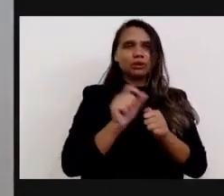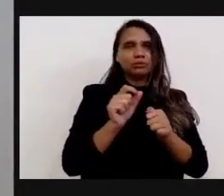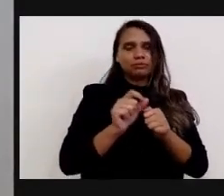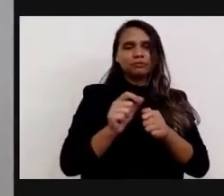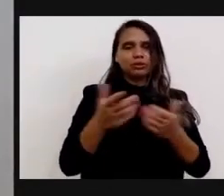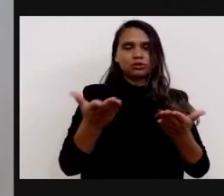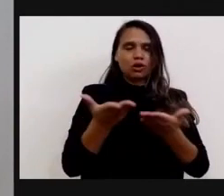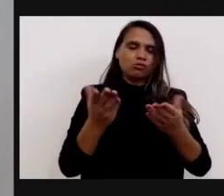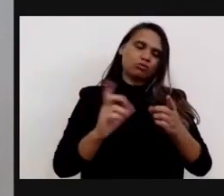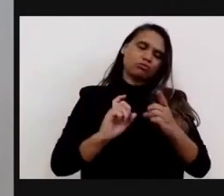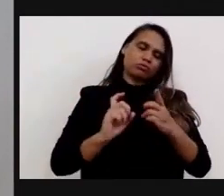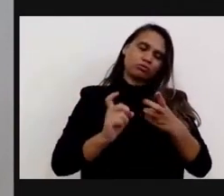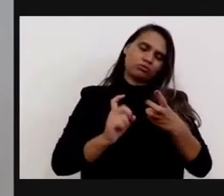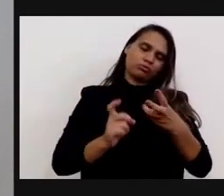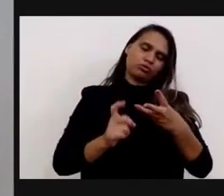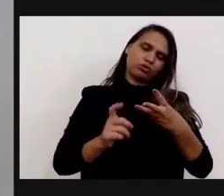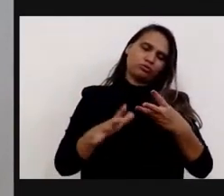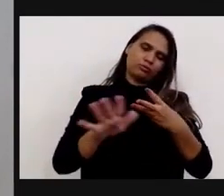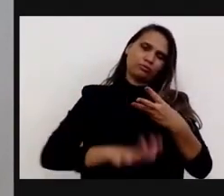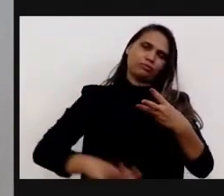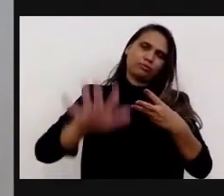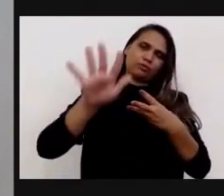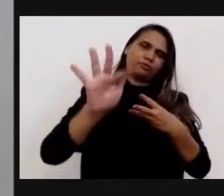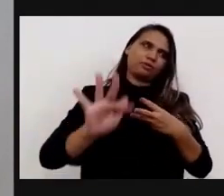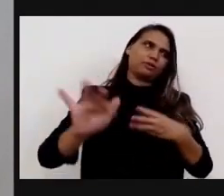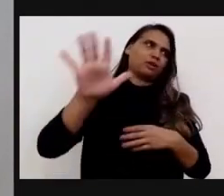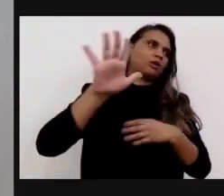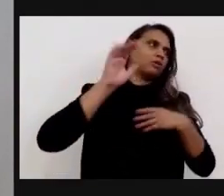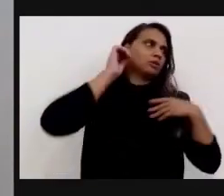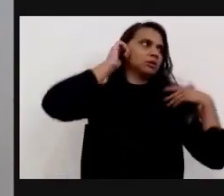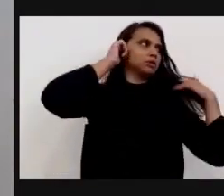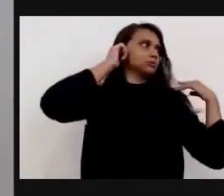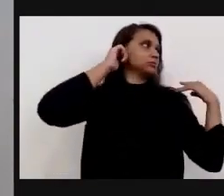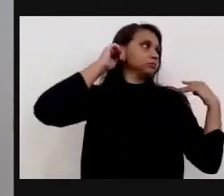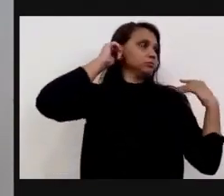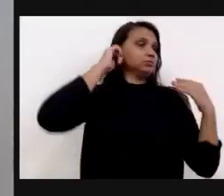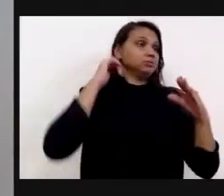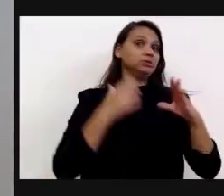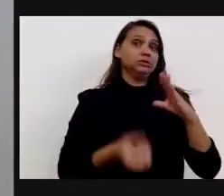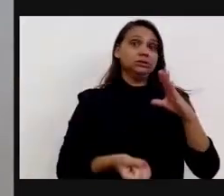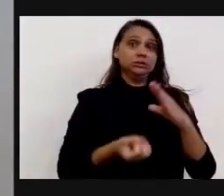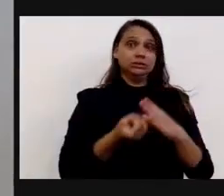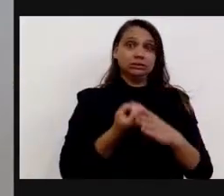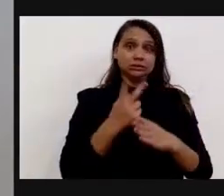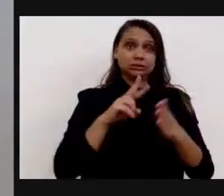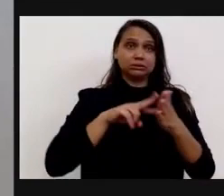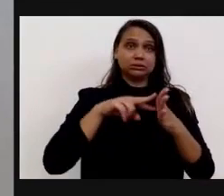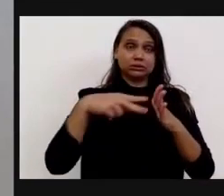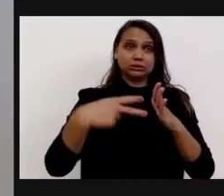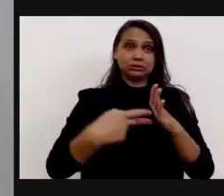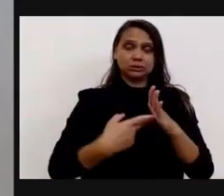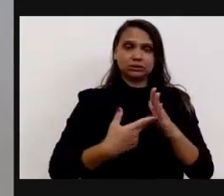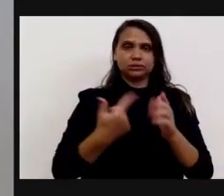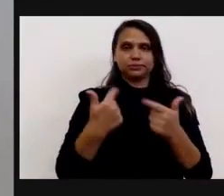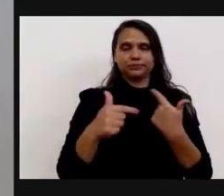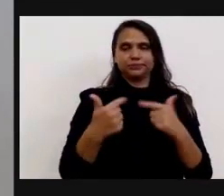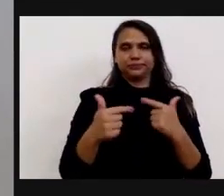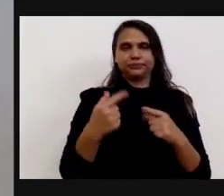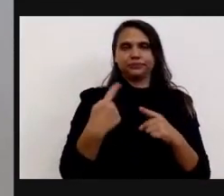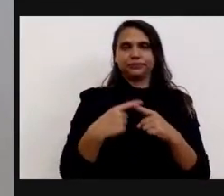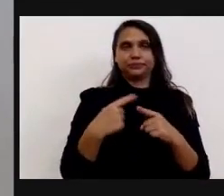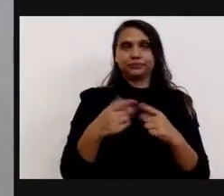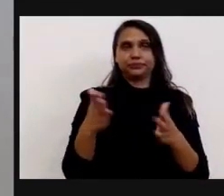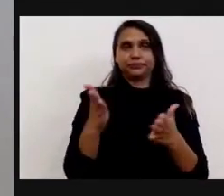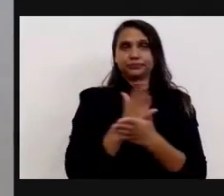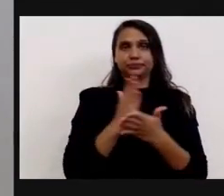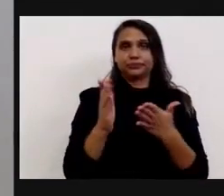feito no executivo Federal E cria um significado do trabalho porque às vezes